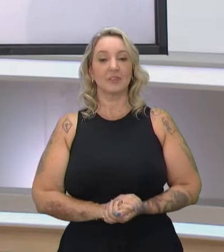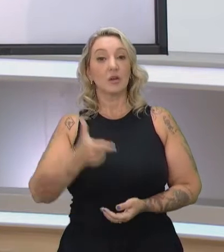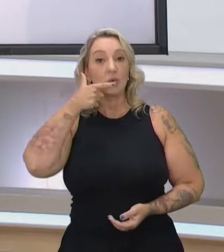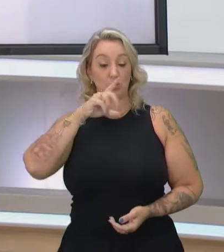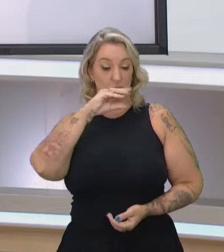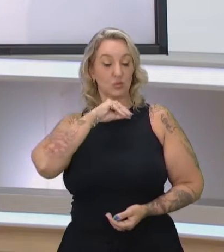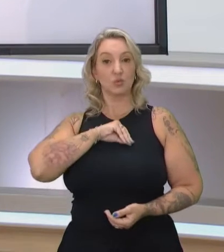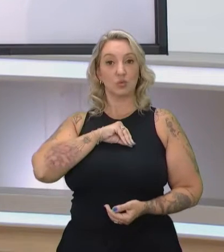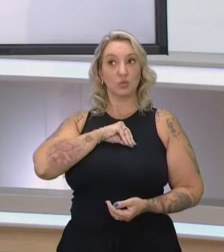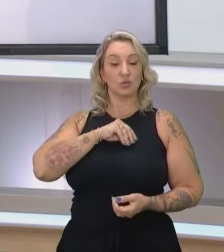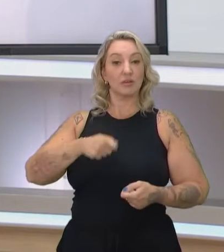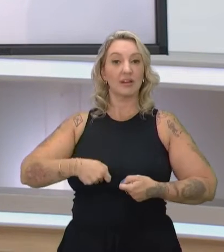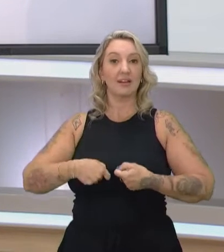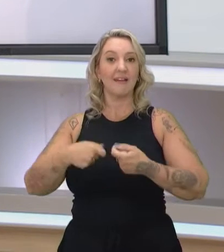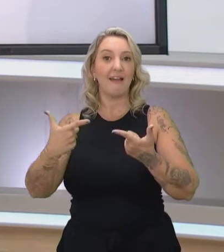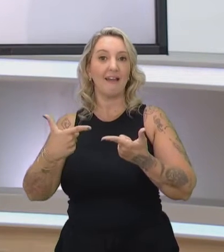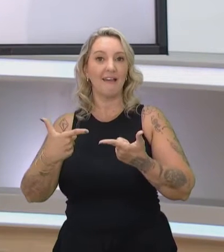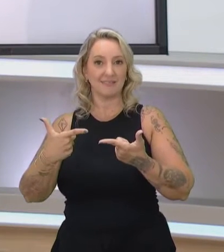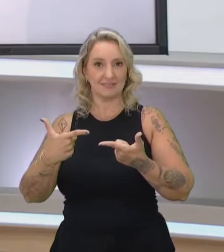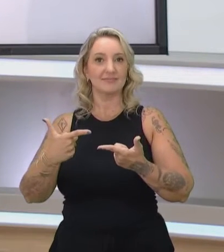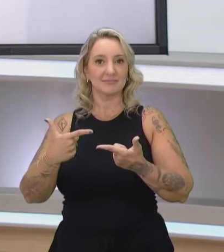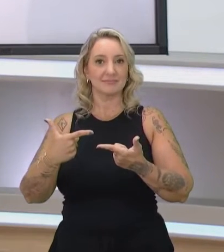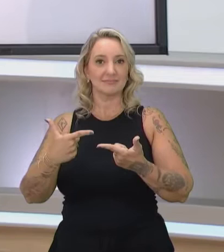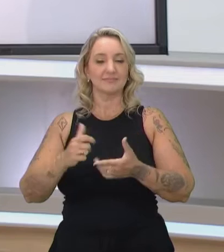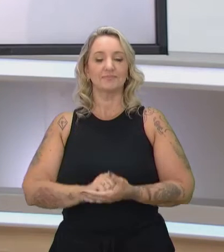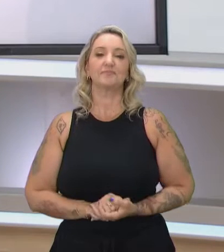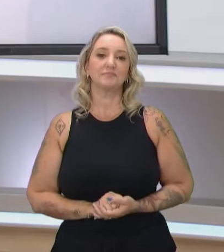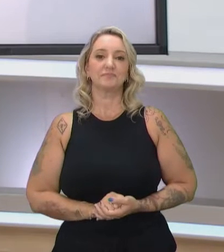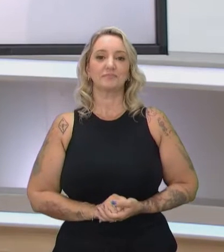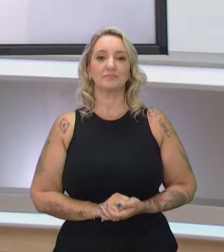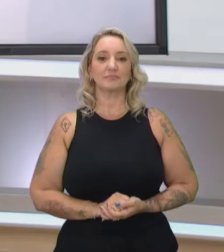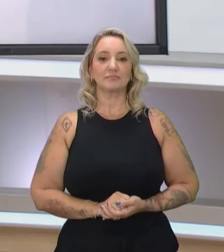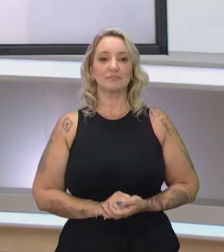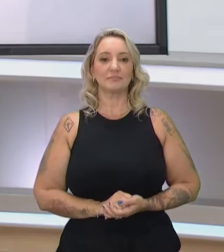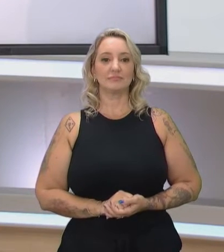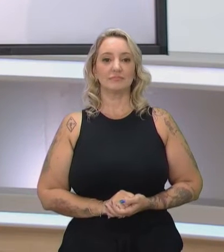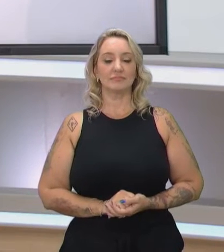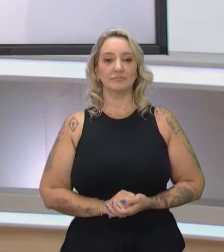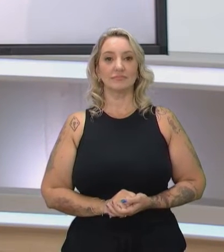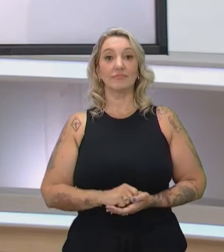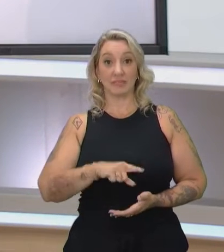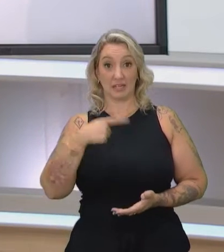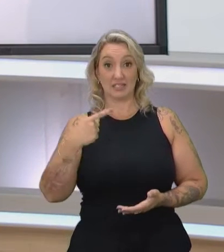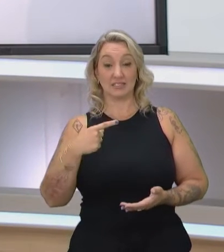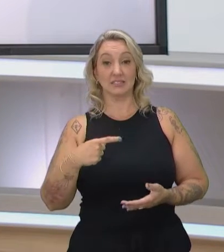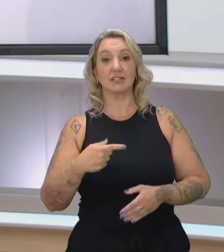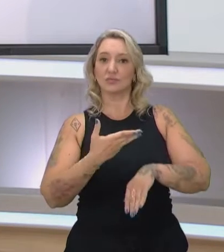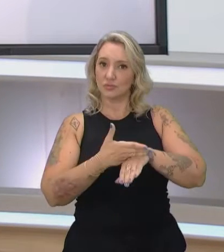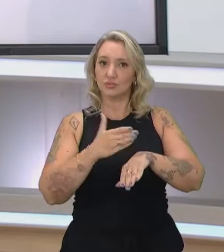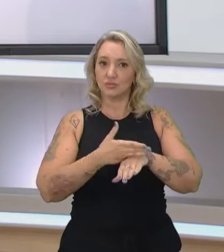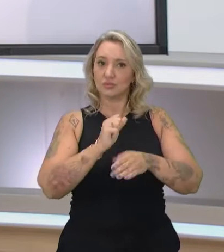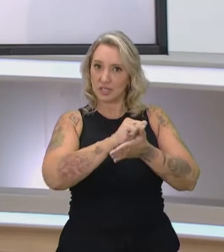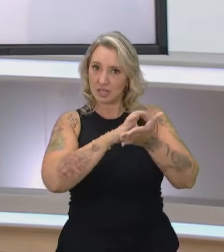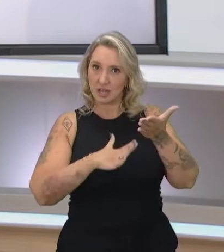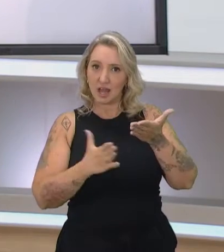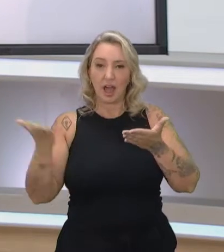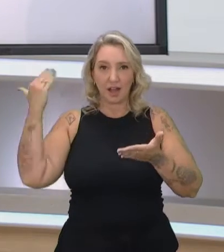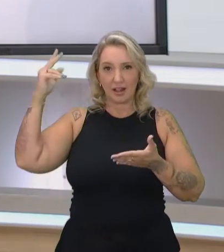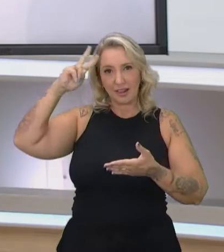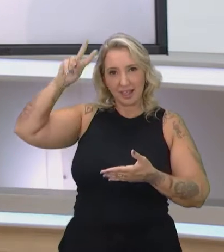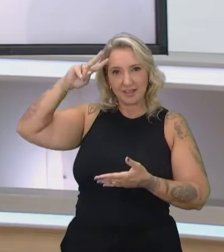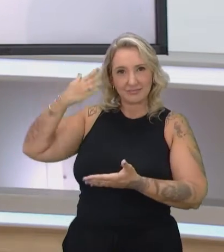e essa despesa aí que a gente gasta. Então, os primeiros exercícios são exercícios de retomada,